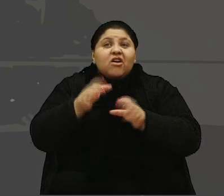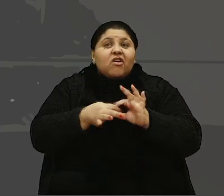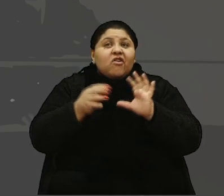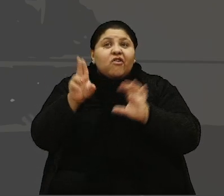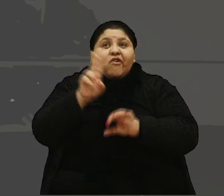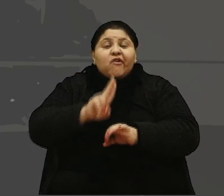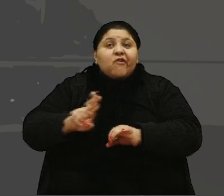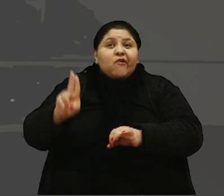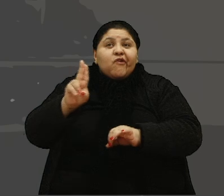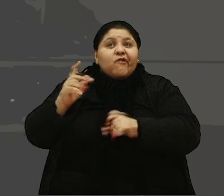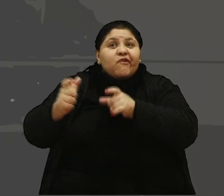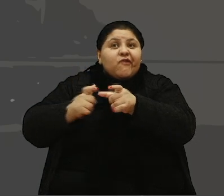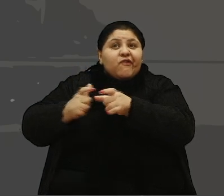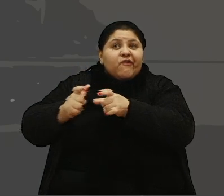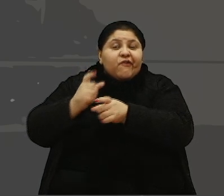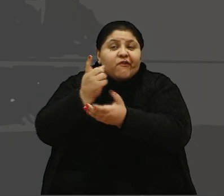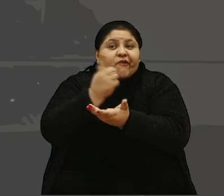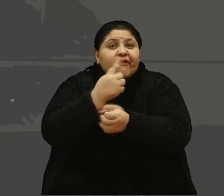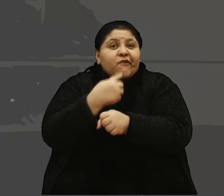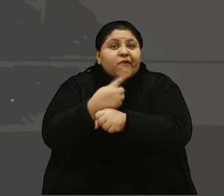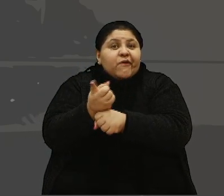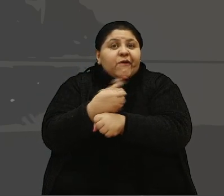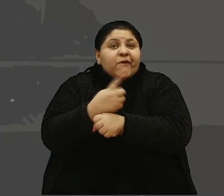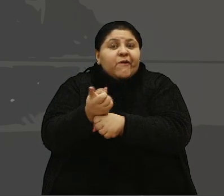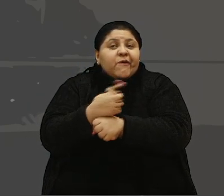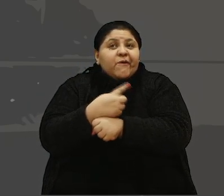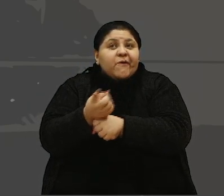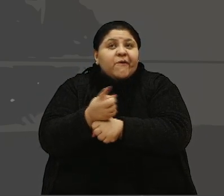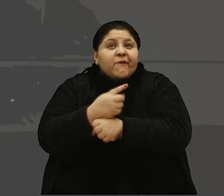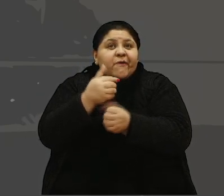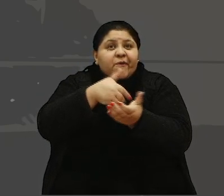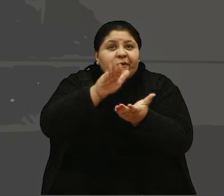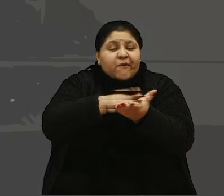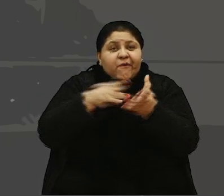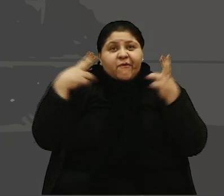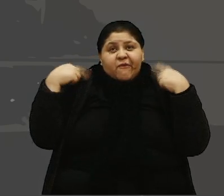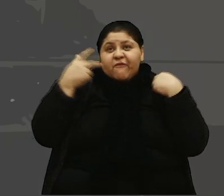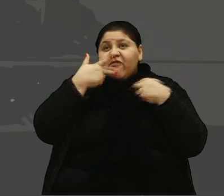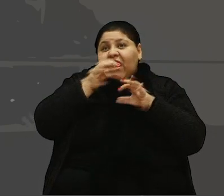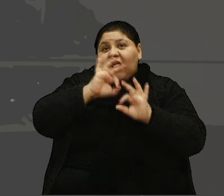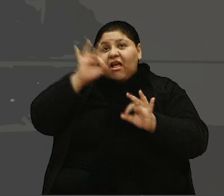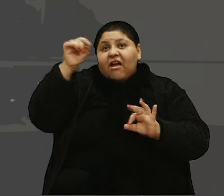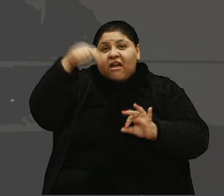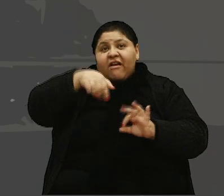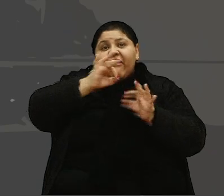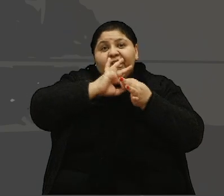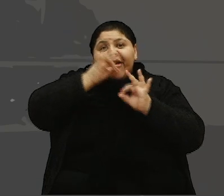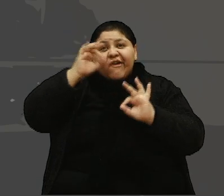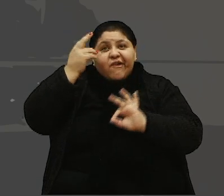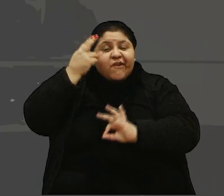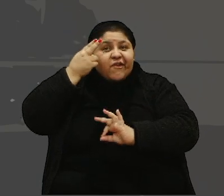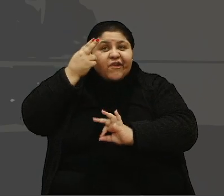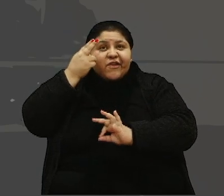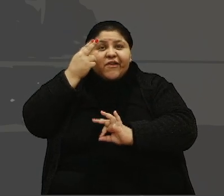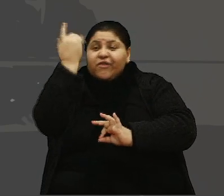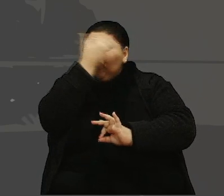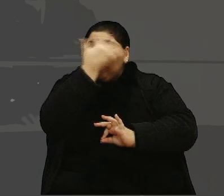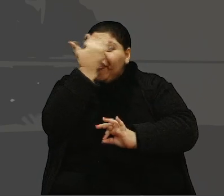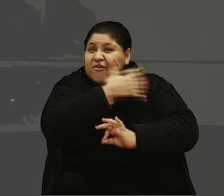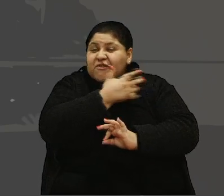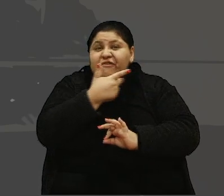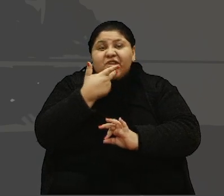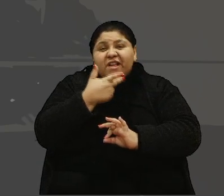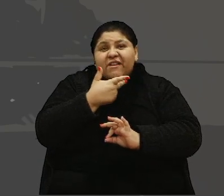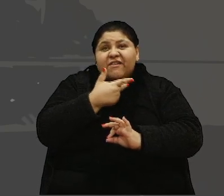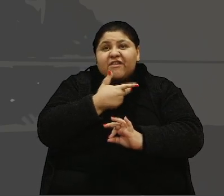dos controladores de velocidade para multar motoristas, diz Adiló. Falando em narrativa, está aqui também a narrativa do Adiló na época, né? Dando a